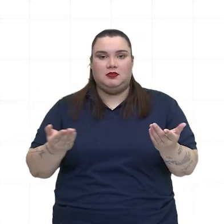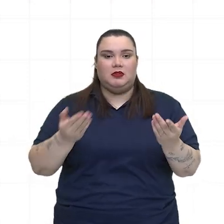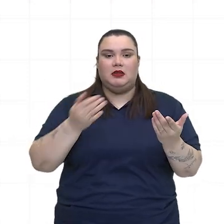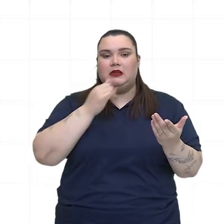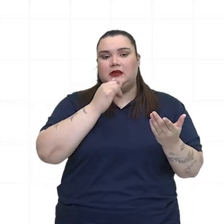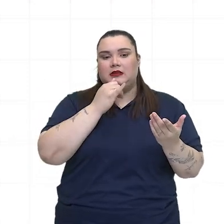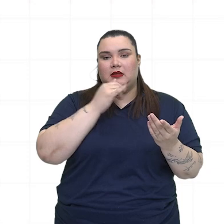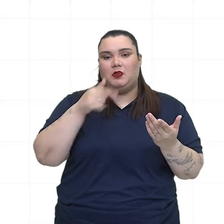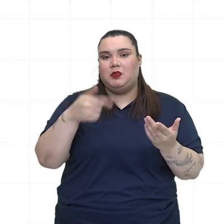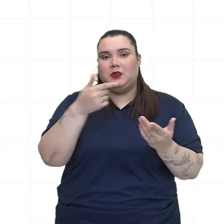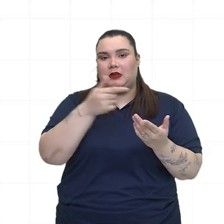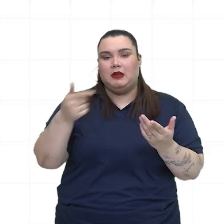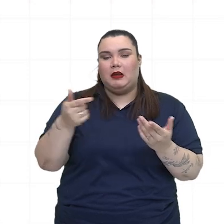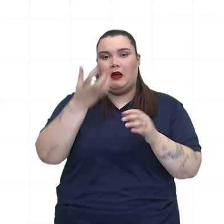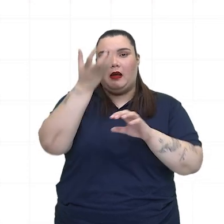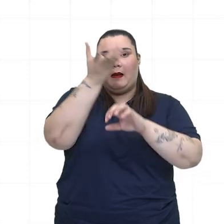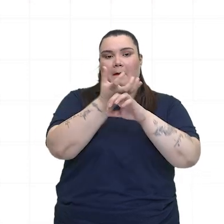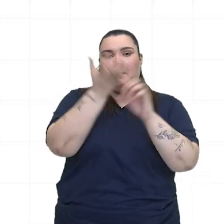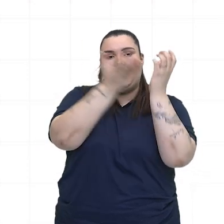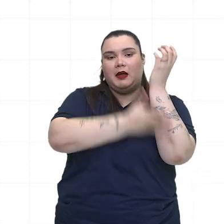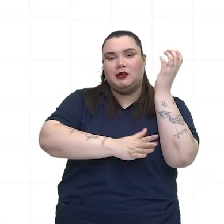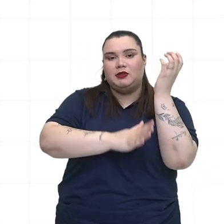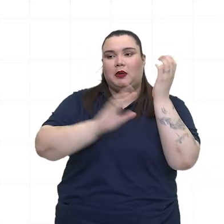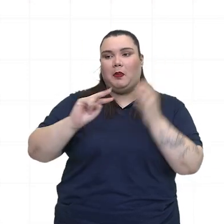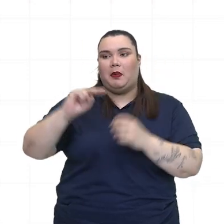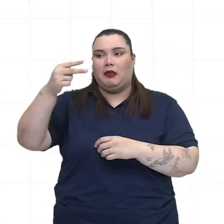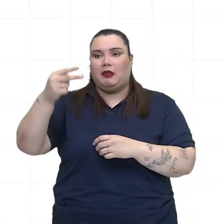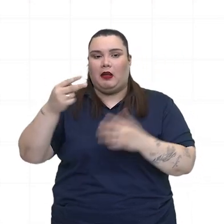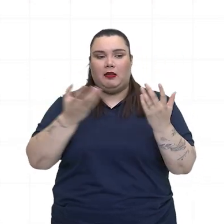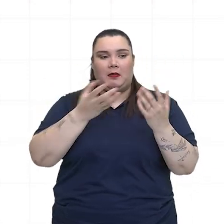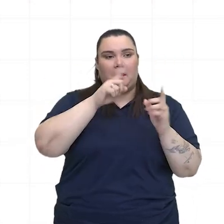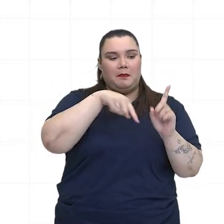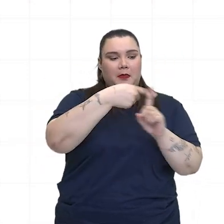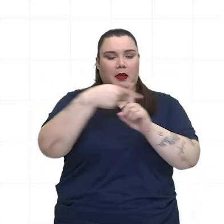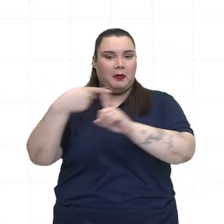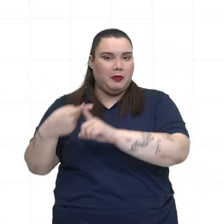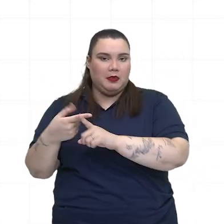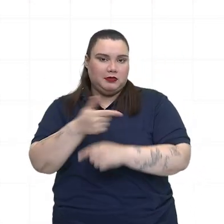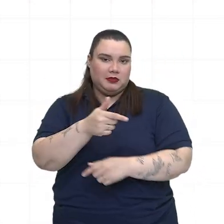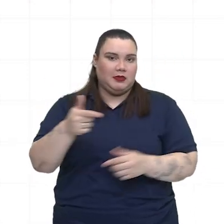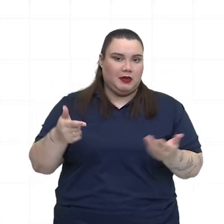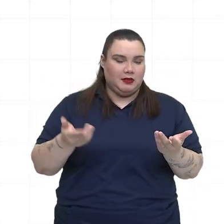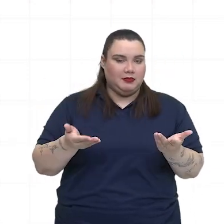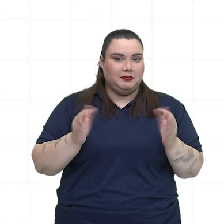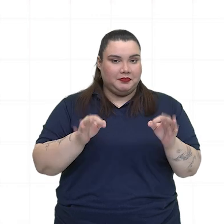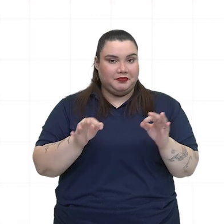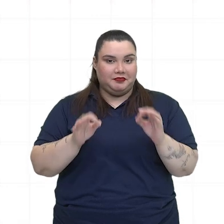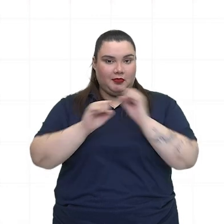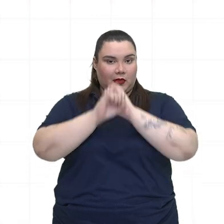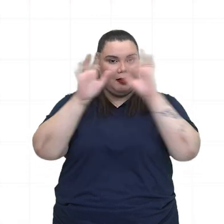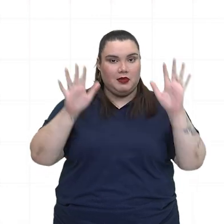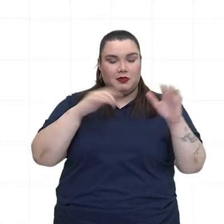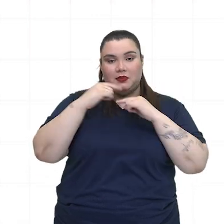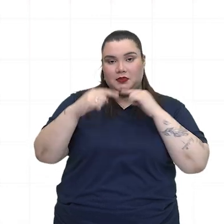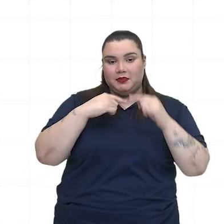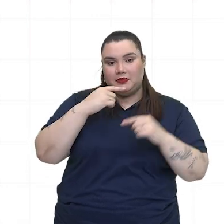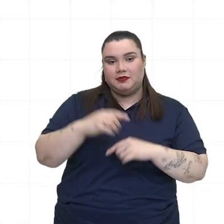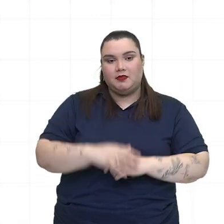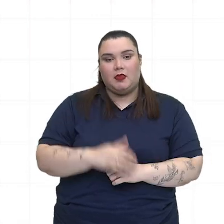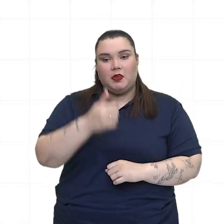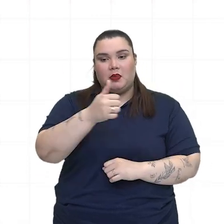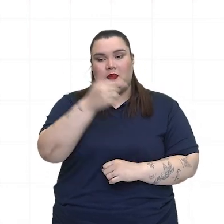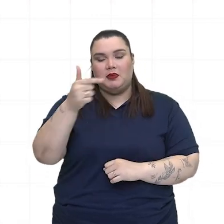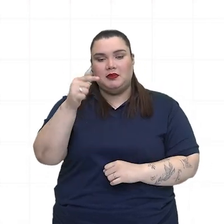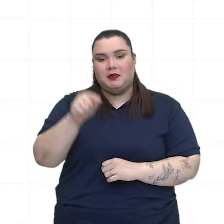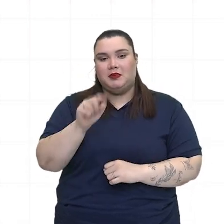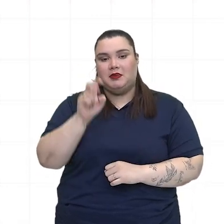ter abacaxi ao quadrado. Né? Não tem sentido isso. Então, esclarecida essa dúvida,